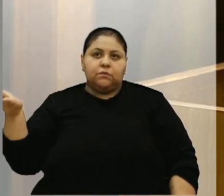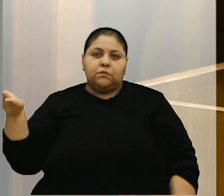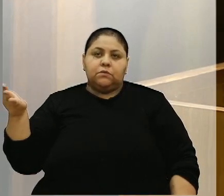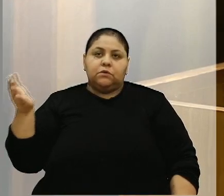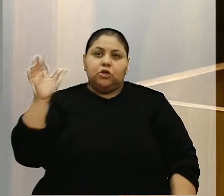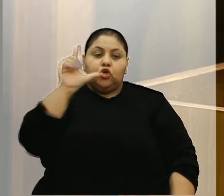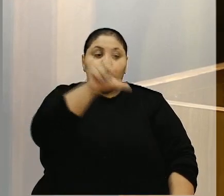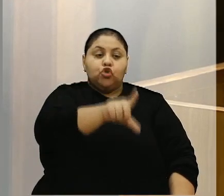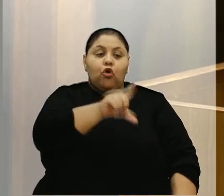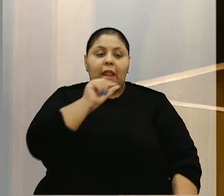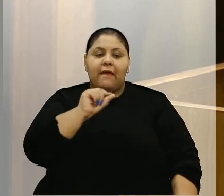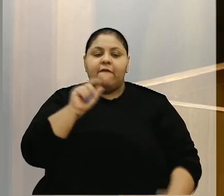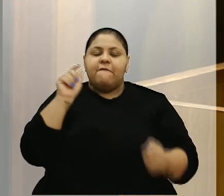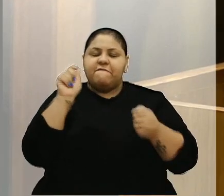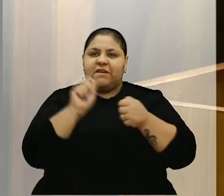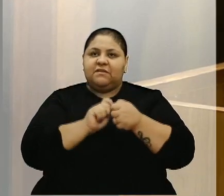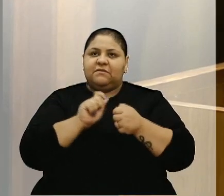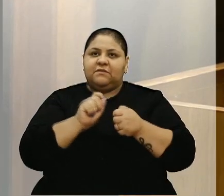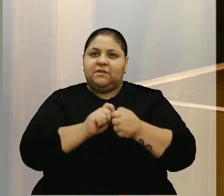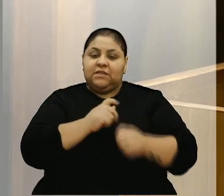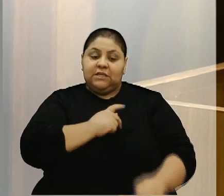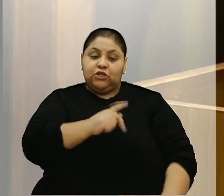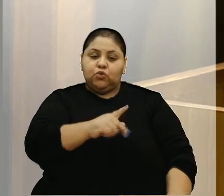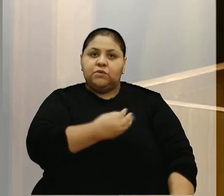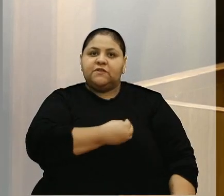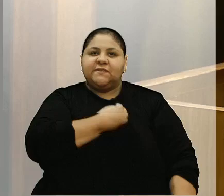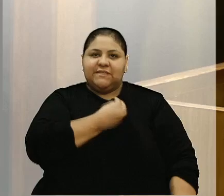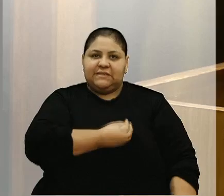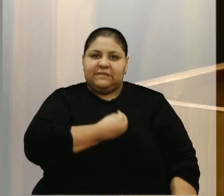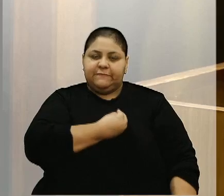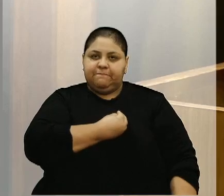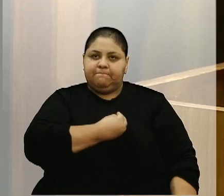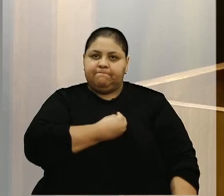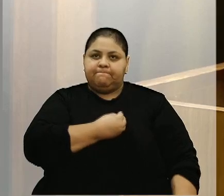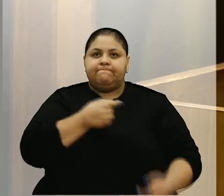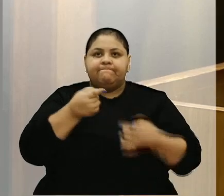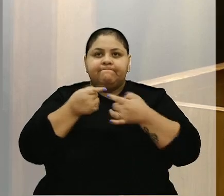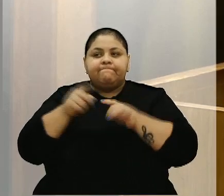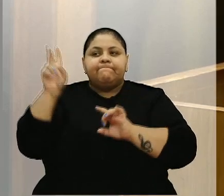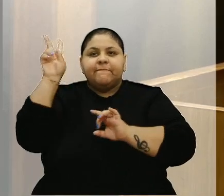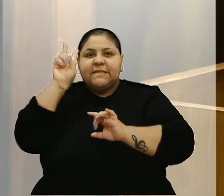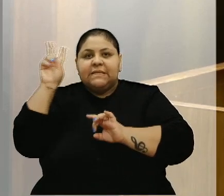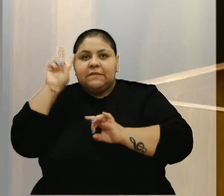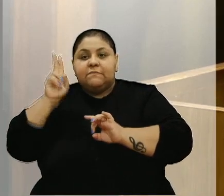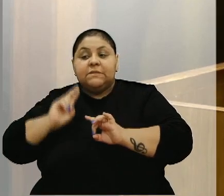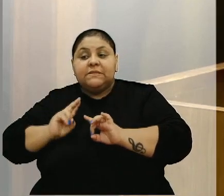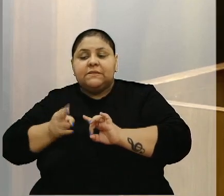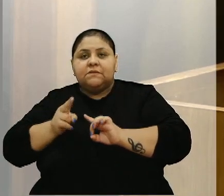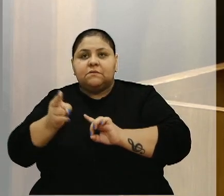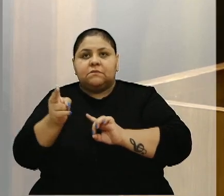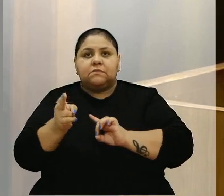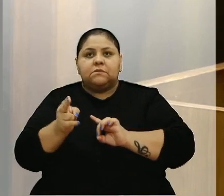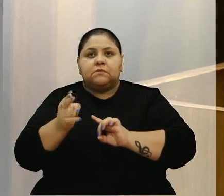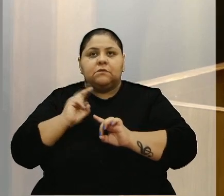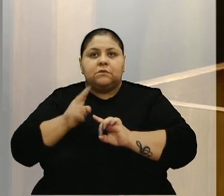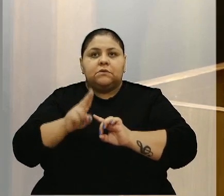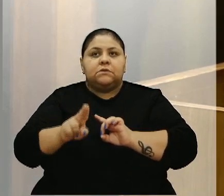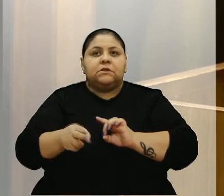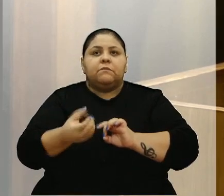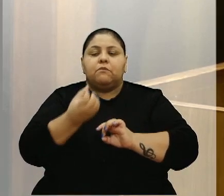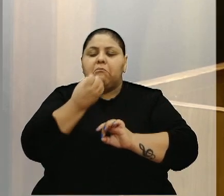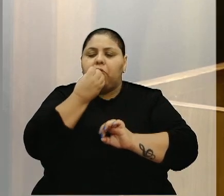escolherem fazer das suas vidas. Mas lembrem-se sempre com